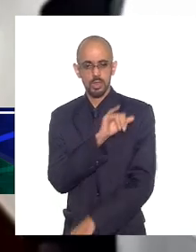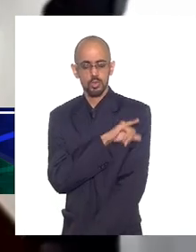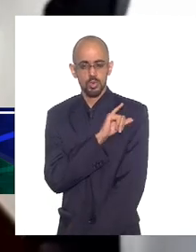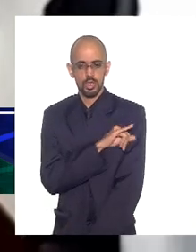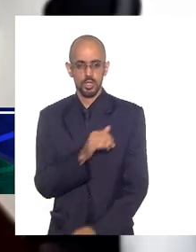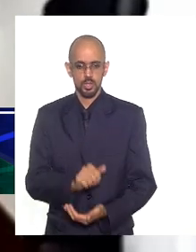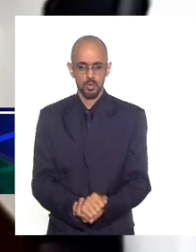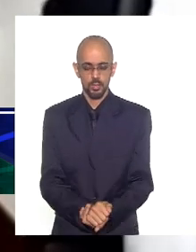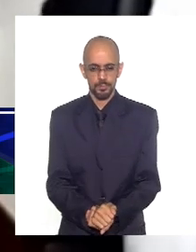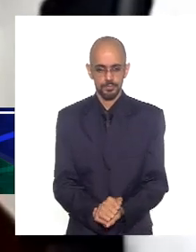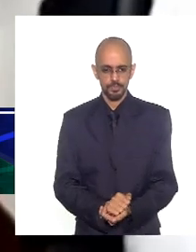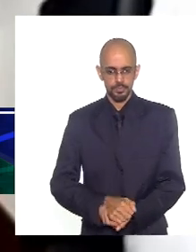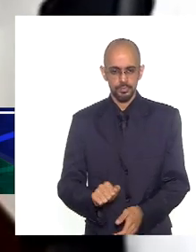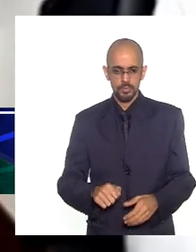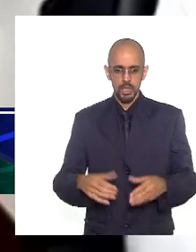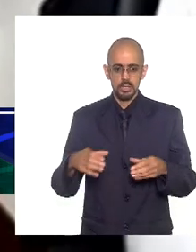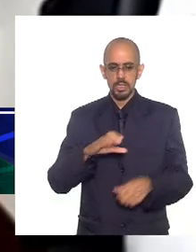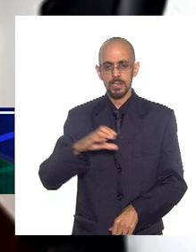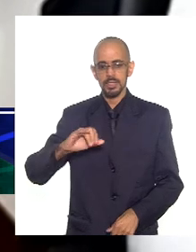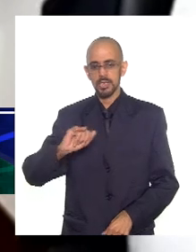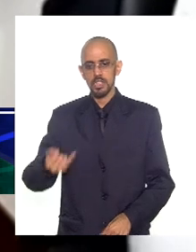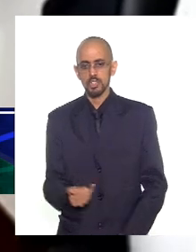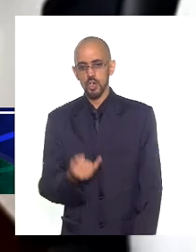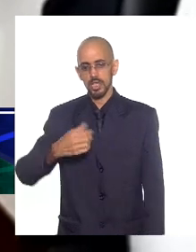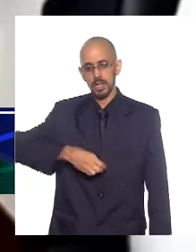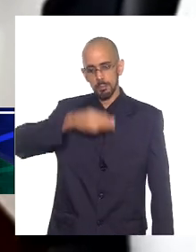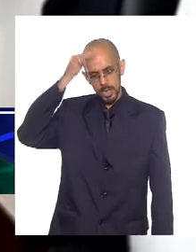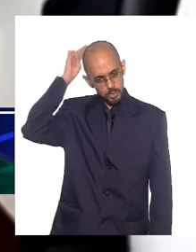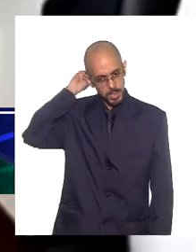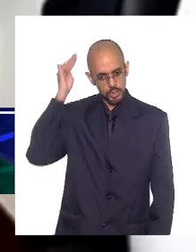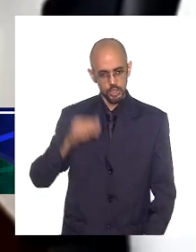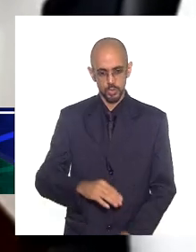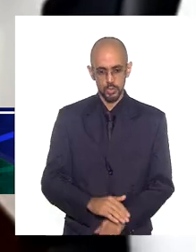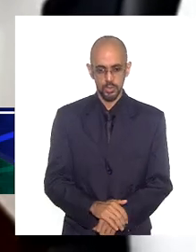Controle. Para emitir parecer pela Comissão de Constituição e Justiça, deputado Márcio Pacheco.